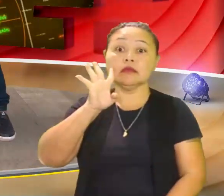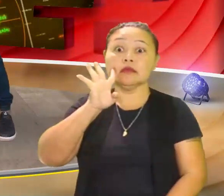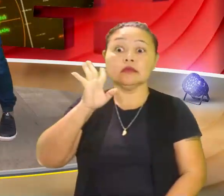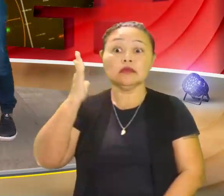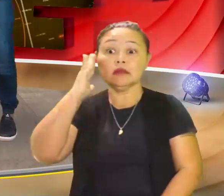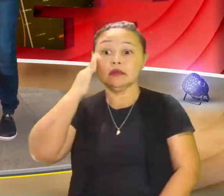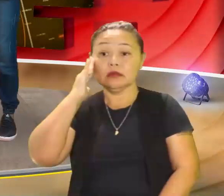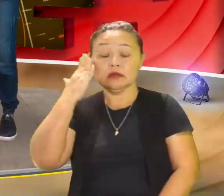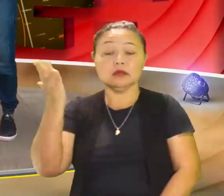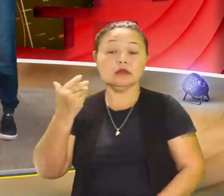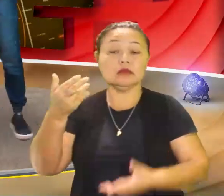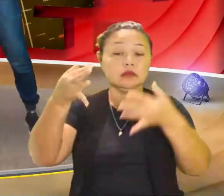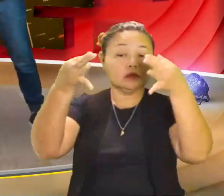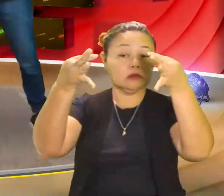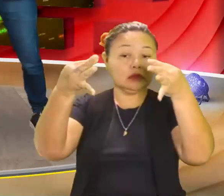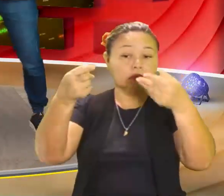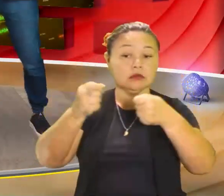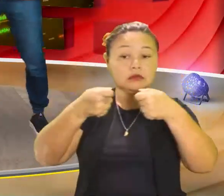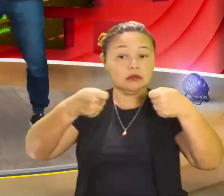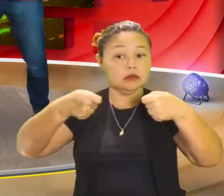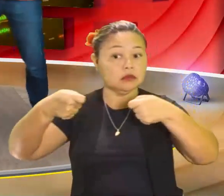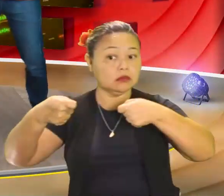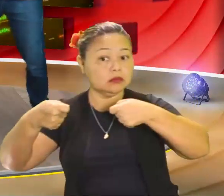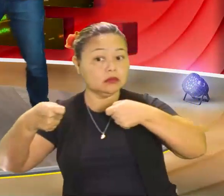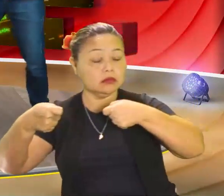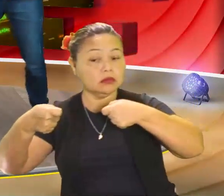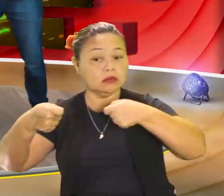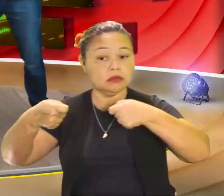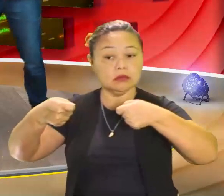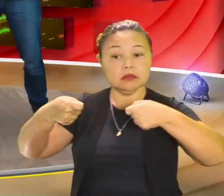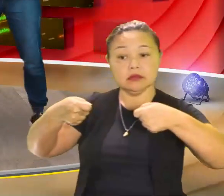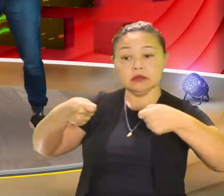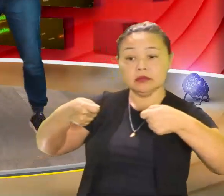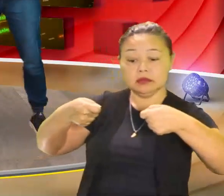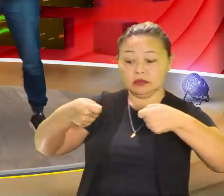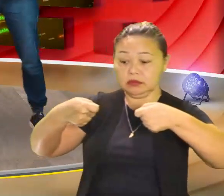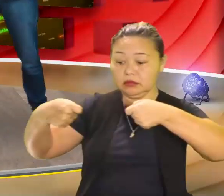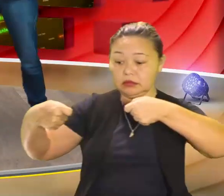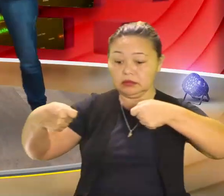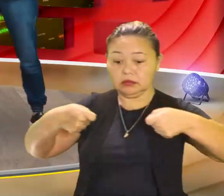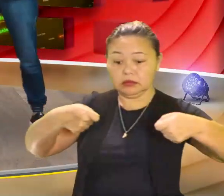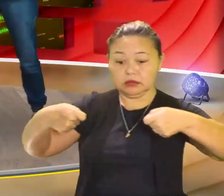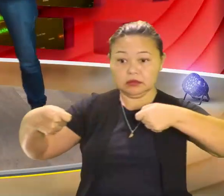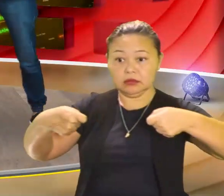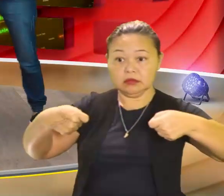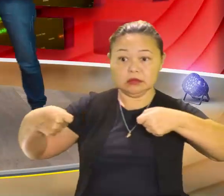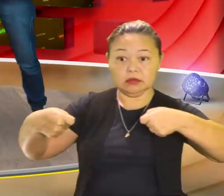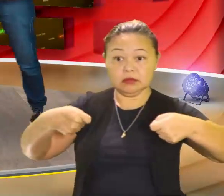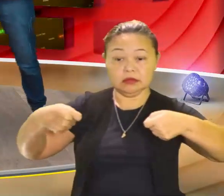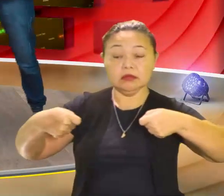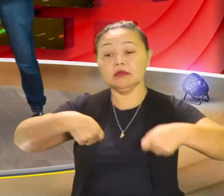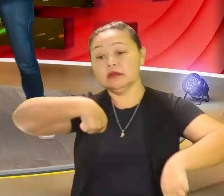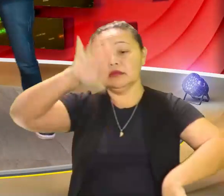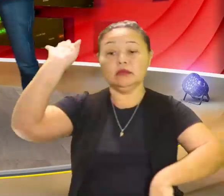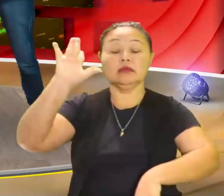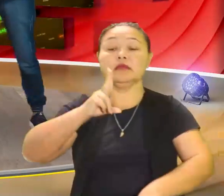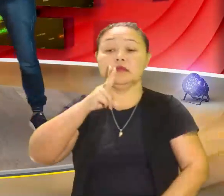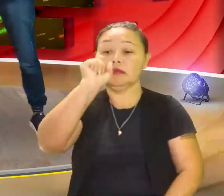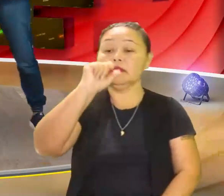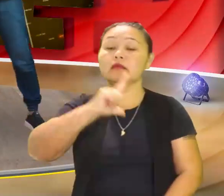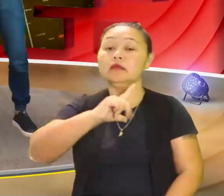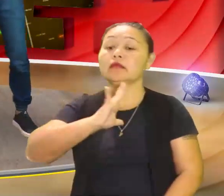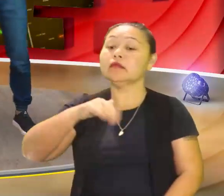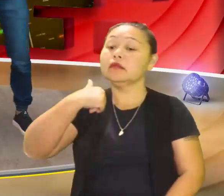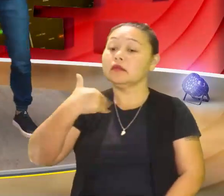começa a entender o detalhe. Ela puxou, eu tô puxando. E aí vai ser o detalhe. Quem vai ganhar? Quem puxar com maior